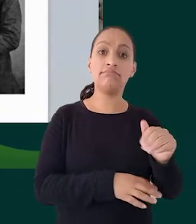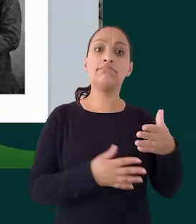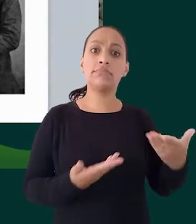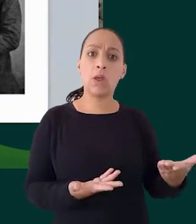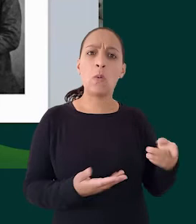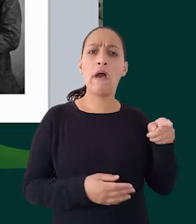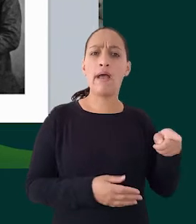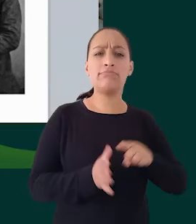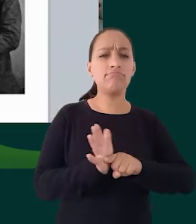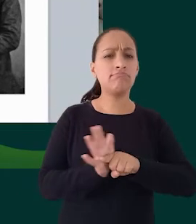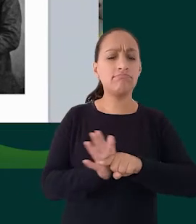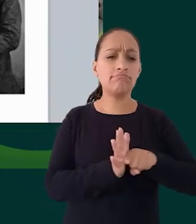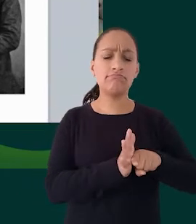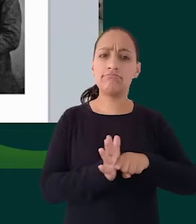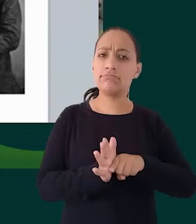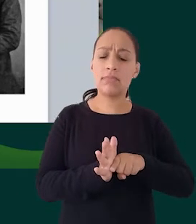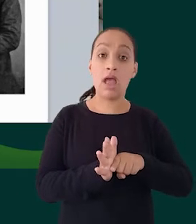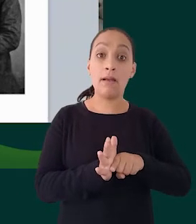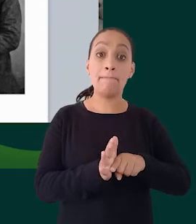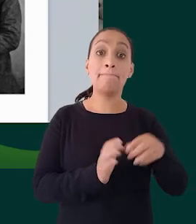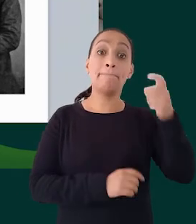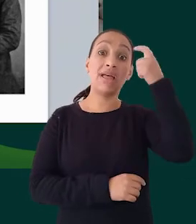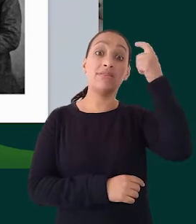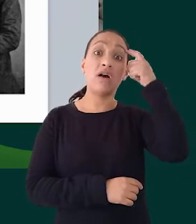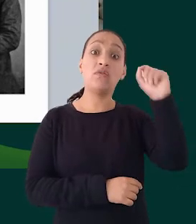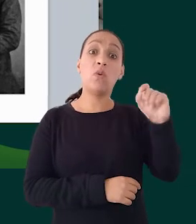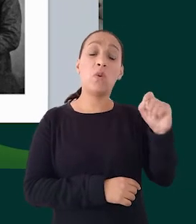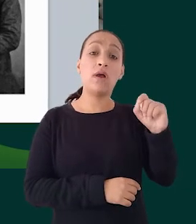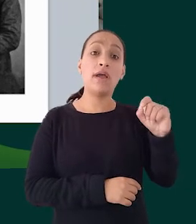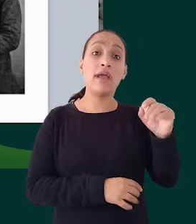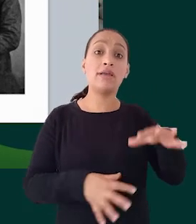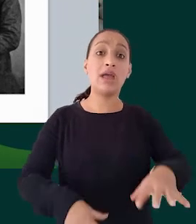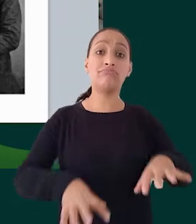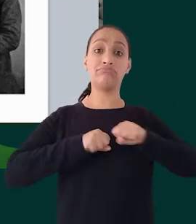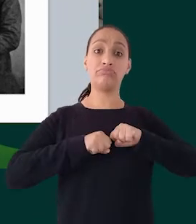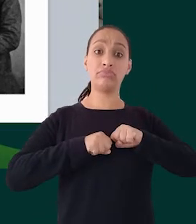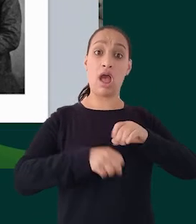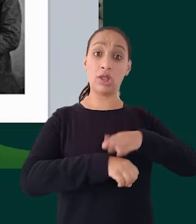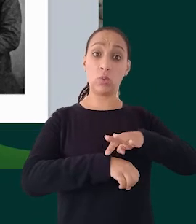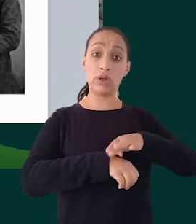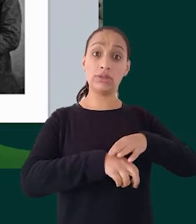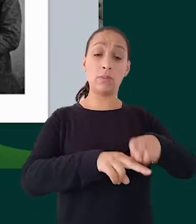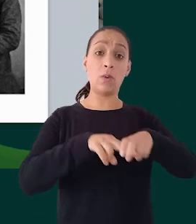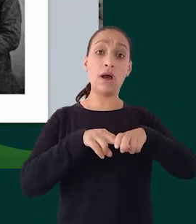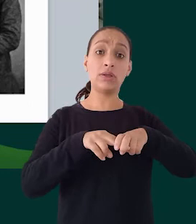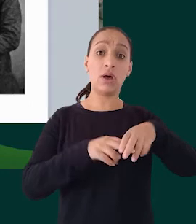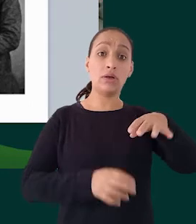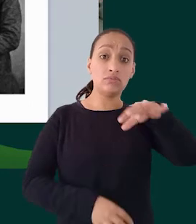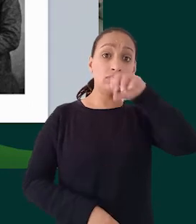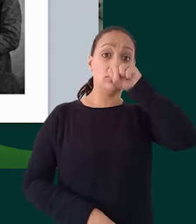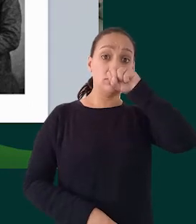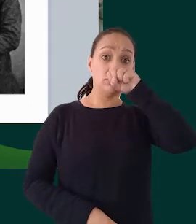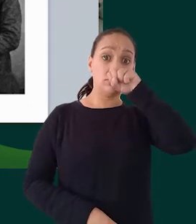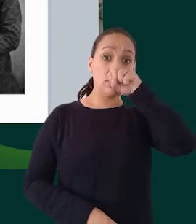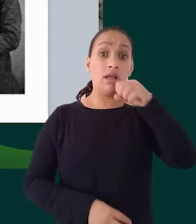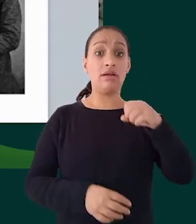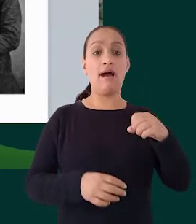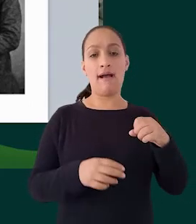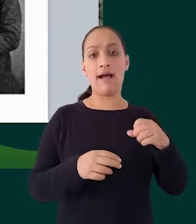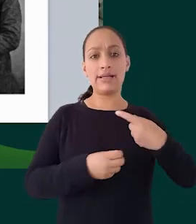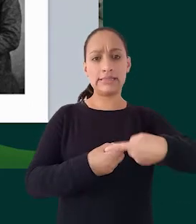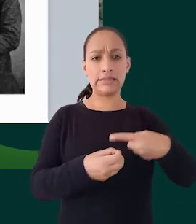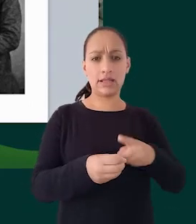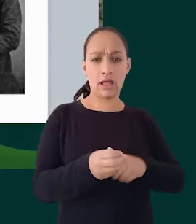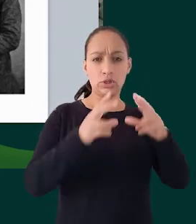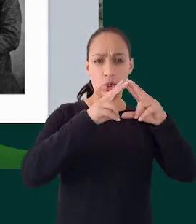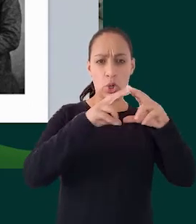cólera se pegava pelo ar em função do mau cheiro que havia na cidade londrina, que até então também não